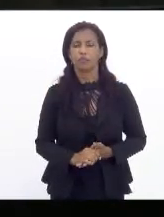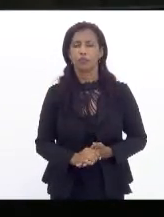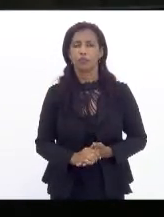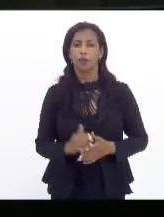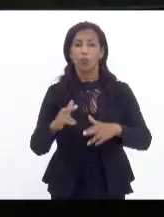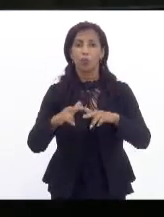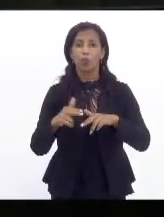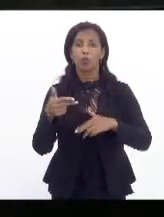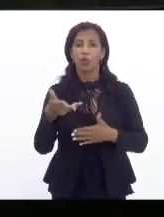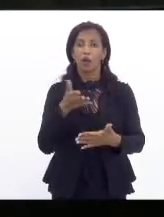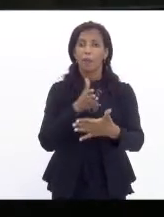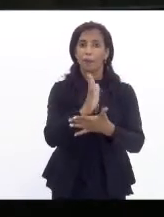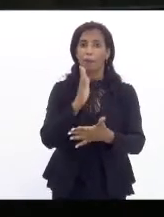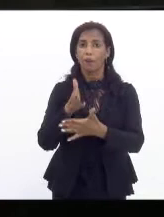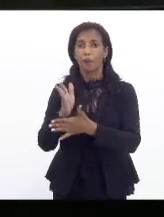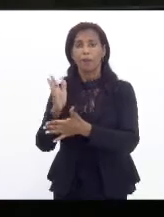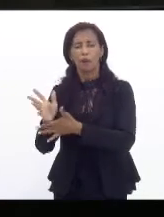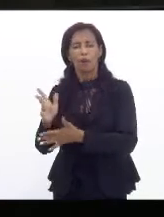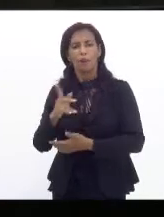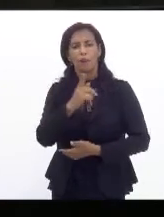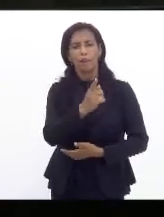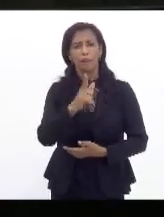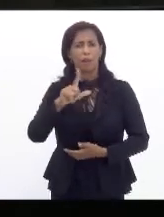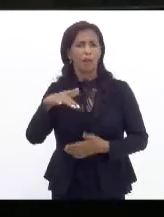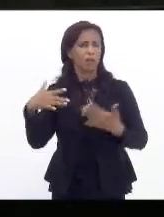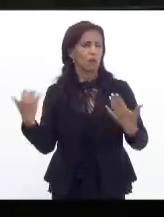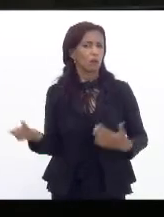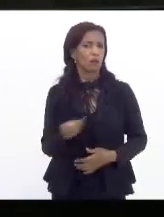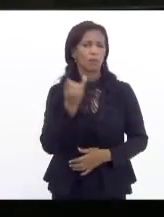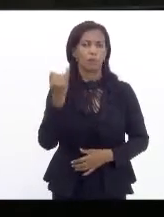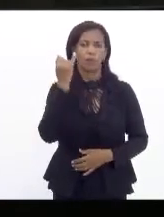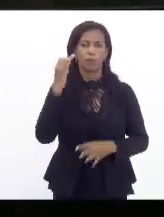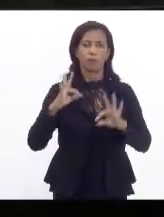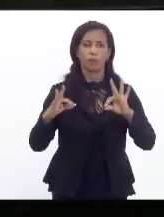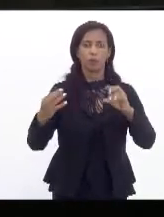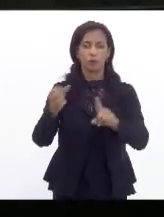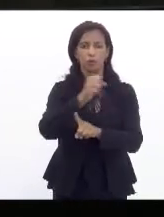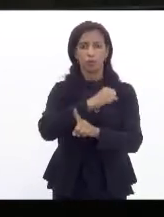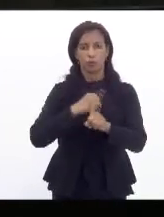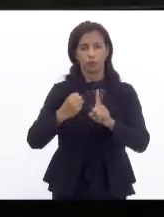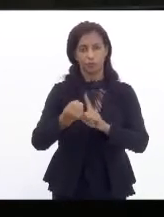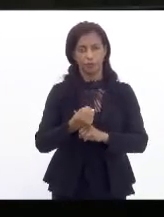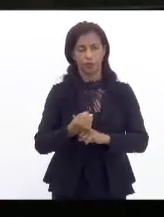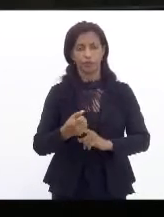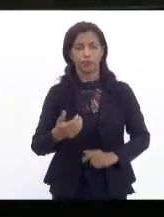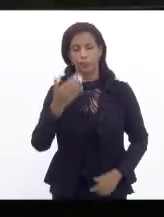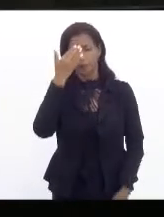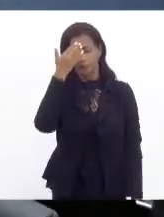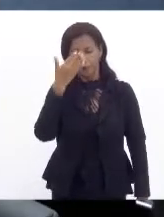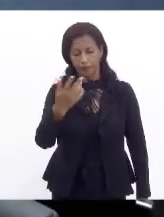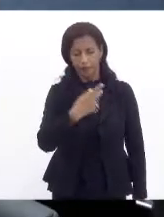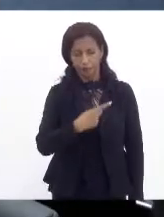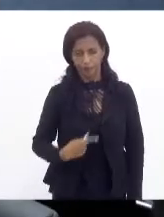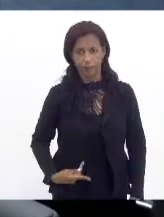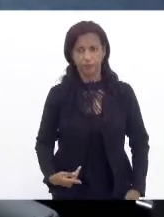estarem aqui aprovando projetos tão relevantes para toda a sociedade fluminense. Obrigado,